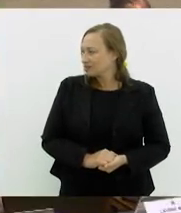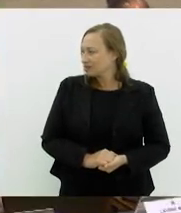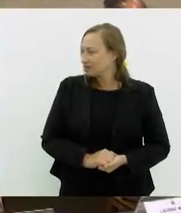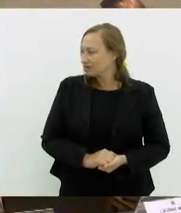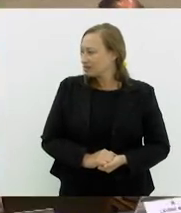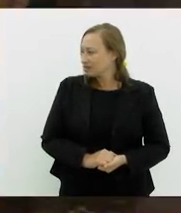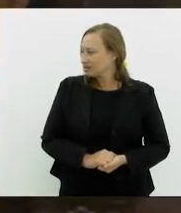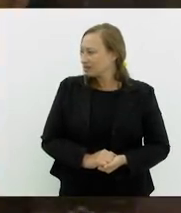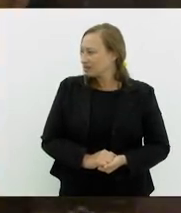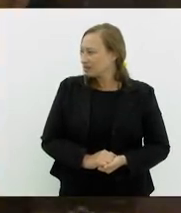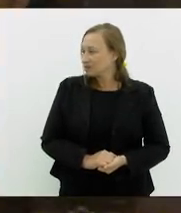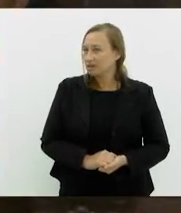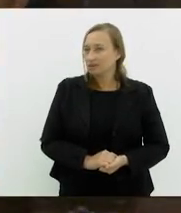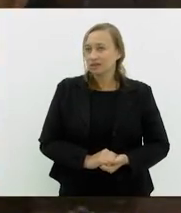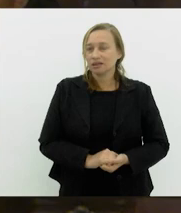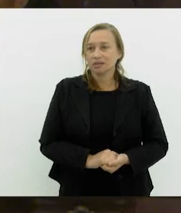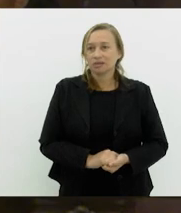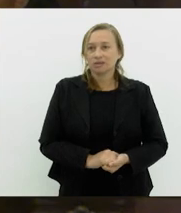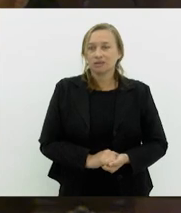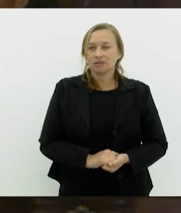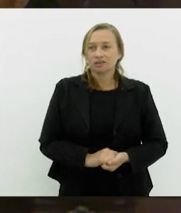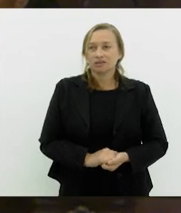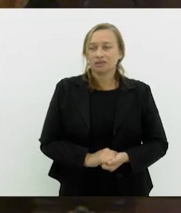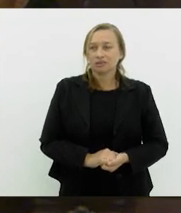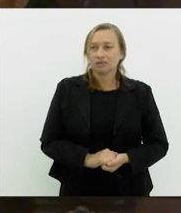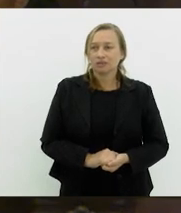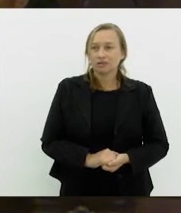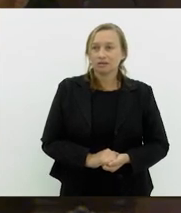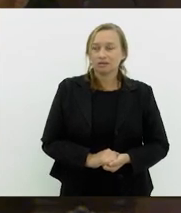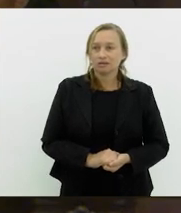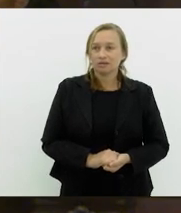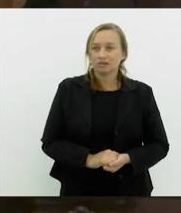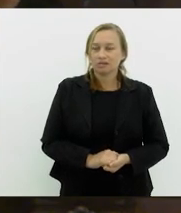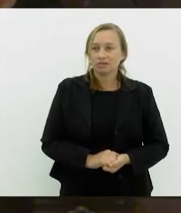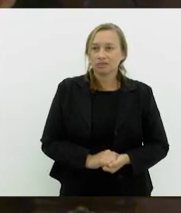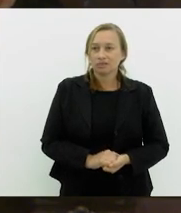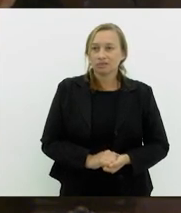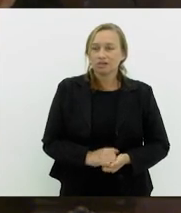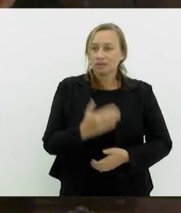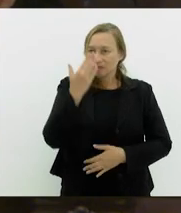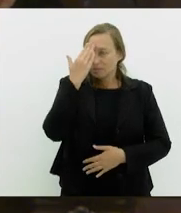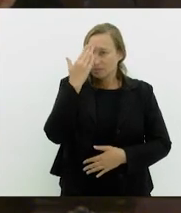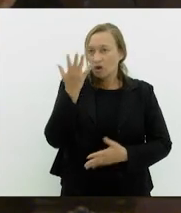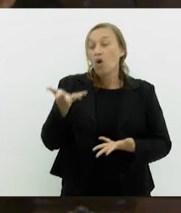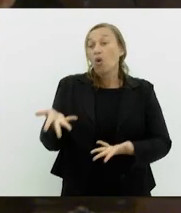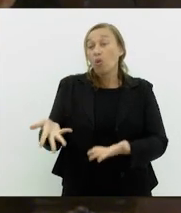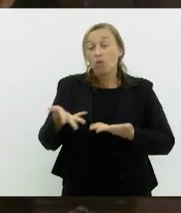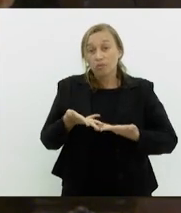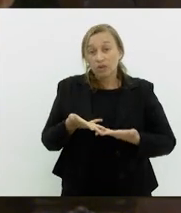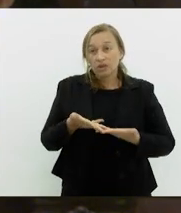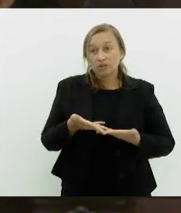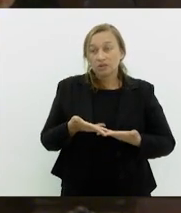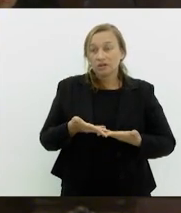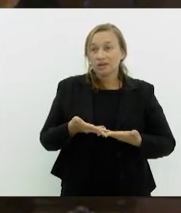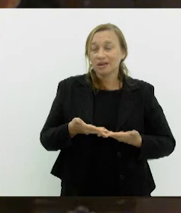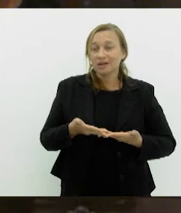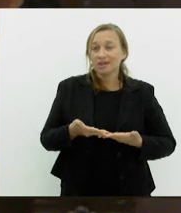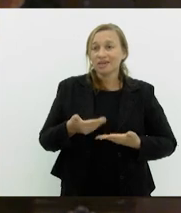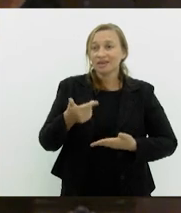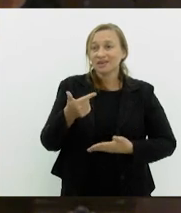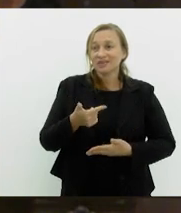Muito obrigada, doutor Ricardo. Convido para a segunda palestra o doutor Robson Maciel